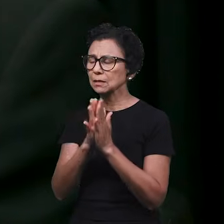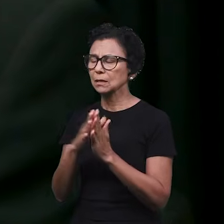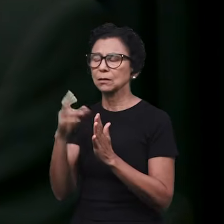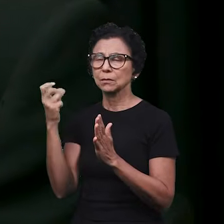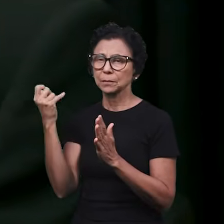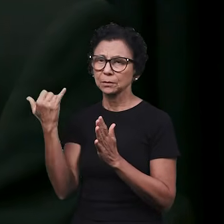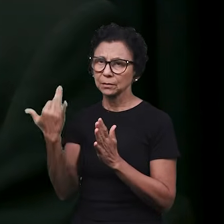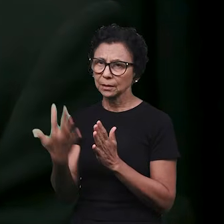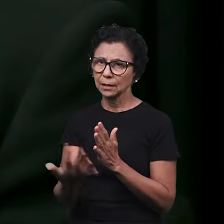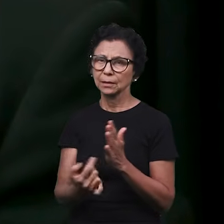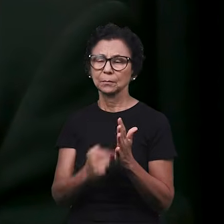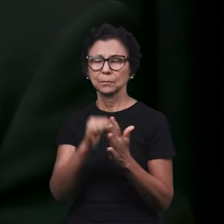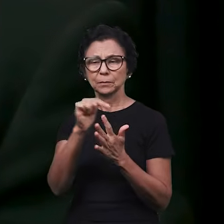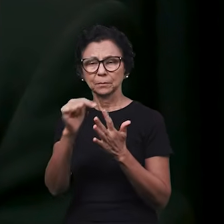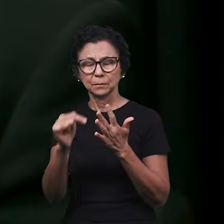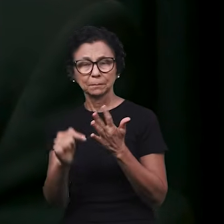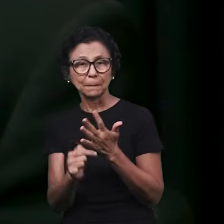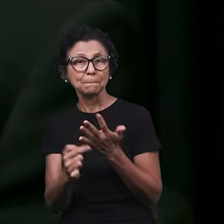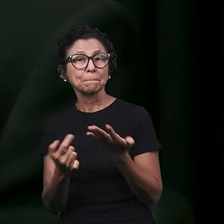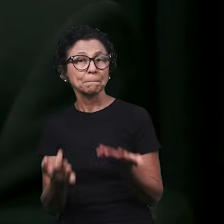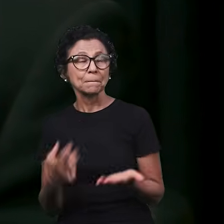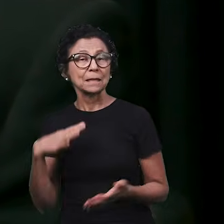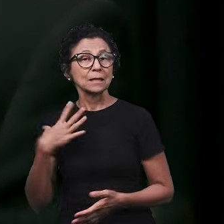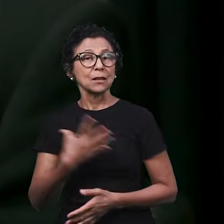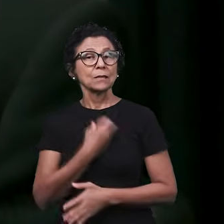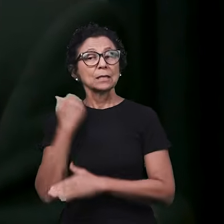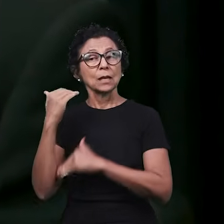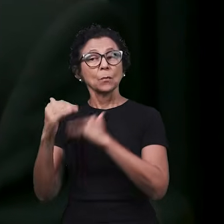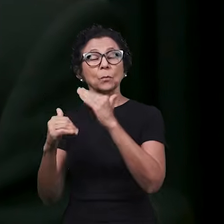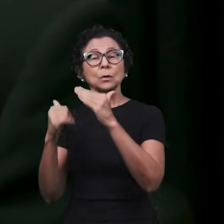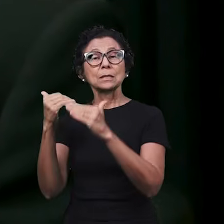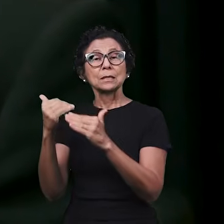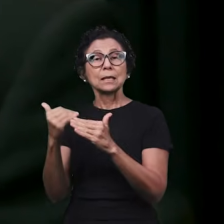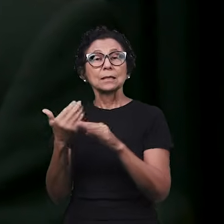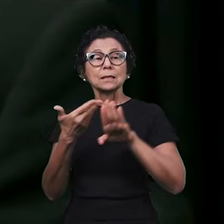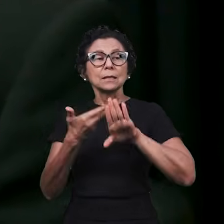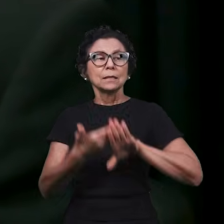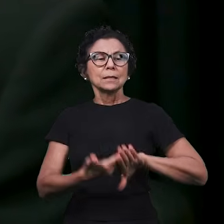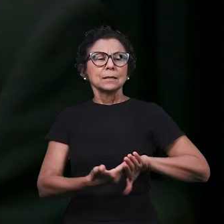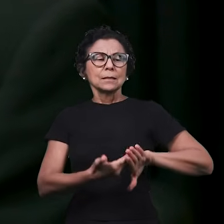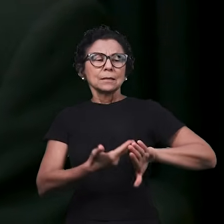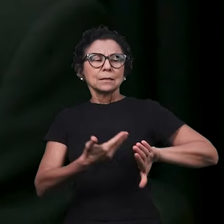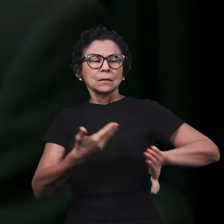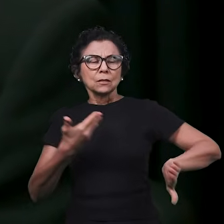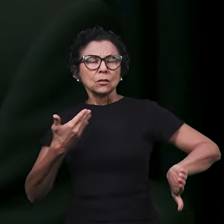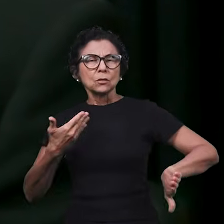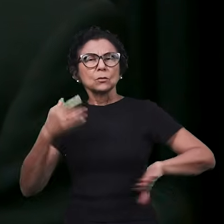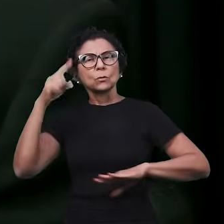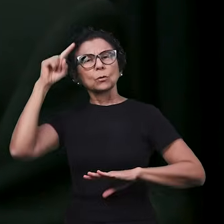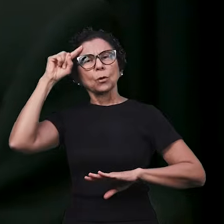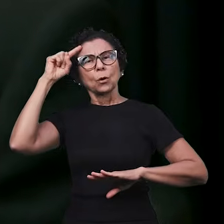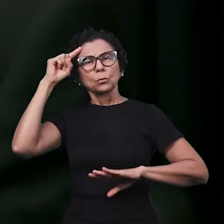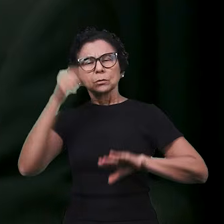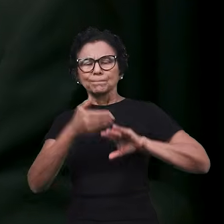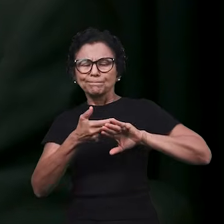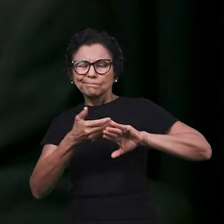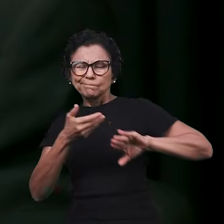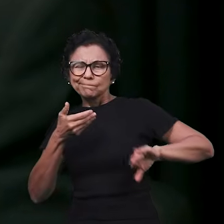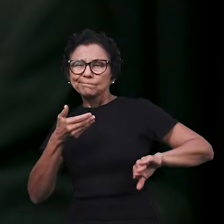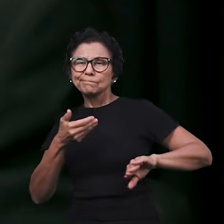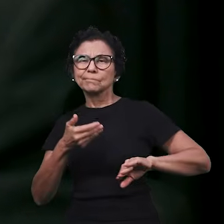do Espírito Santo, né? O processo da salvação é em santificação, é um processo,